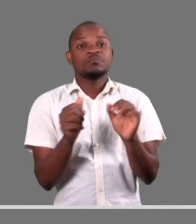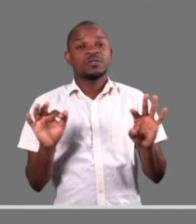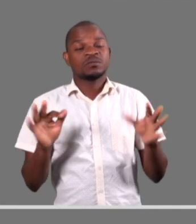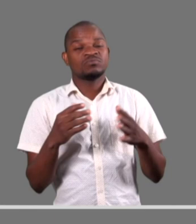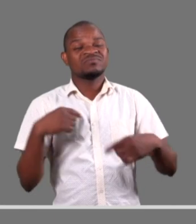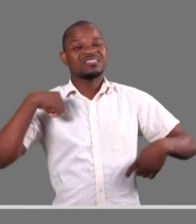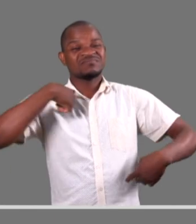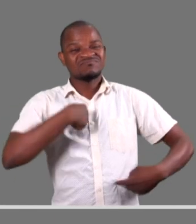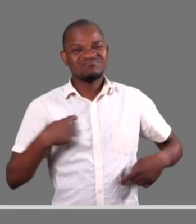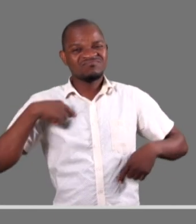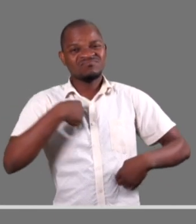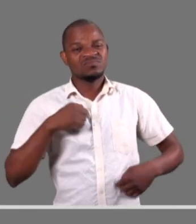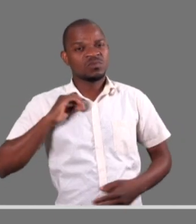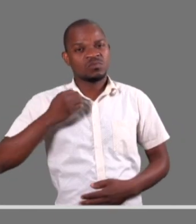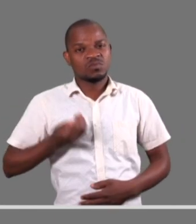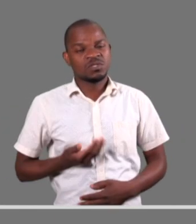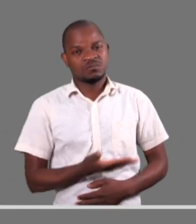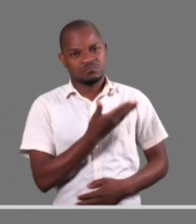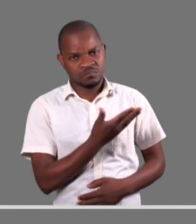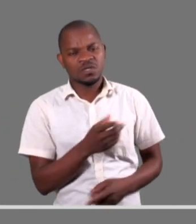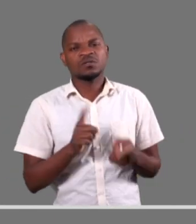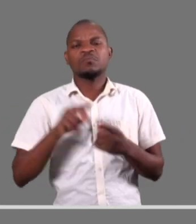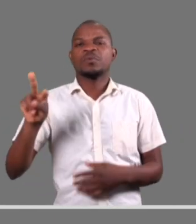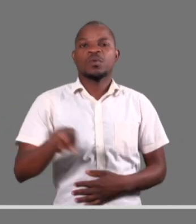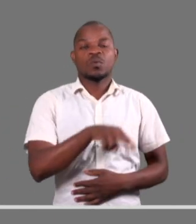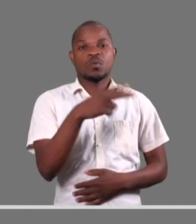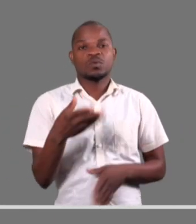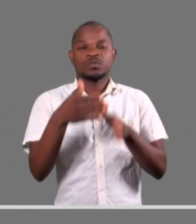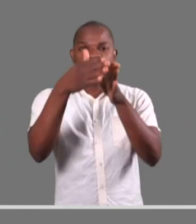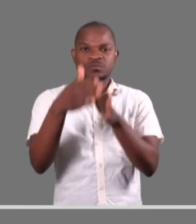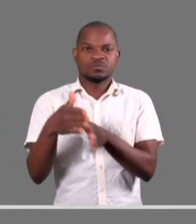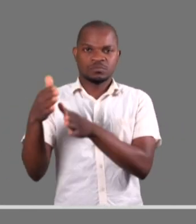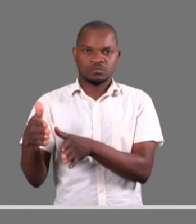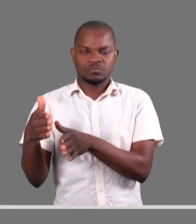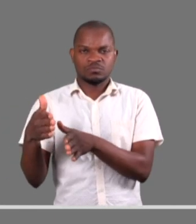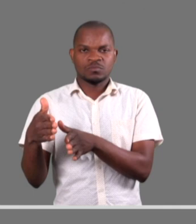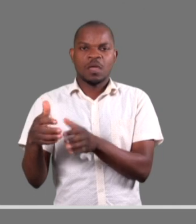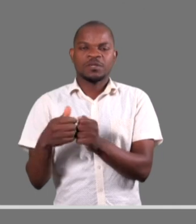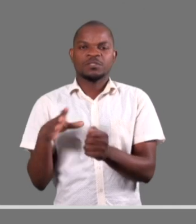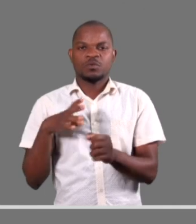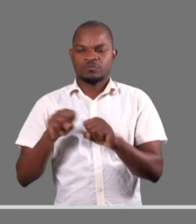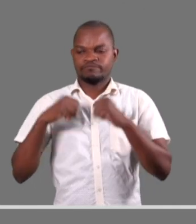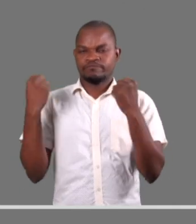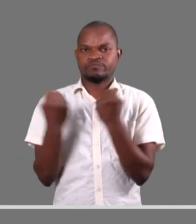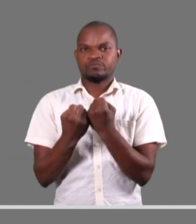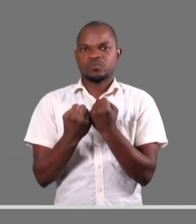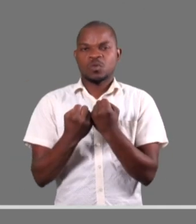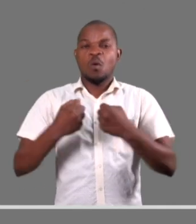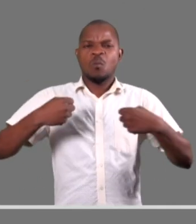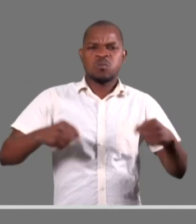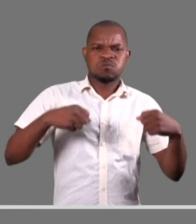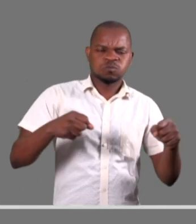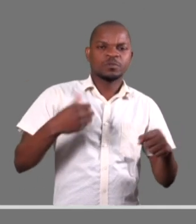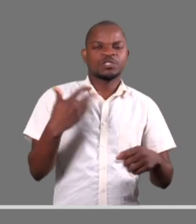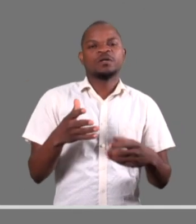reduzir o sofrimento de Joana e de outras pessoas que se encontram na mesma condição, um grupo de motoqueiros da